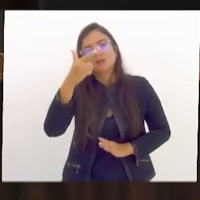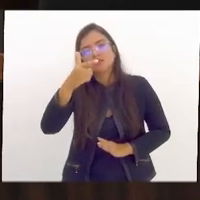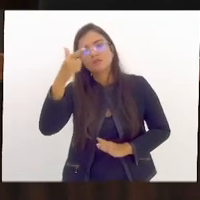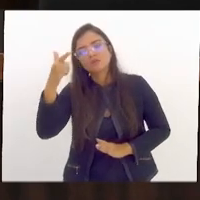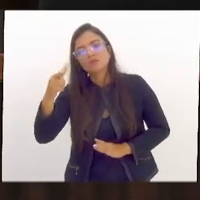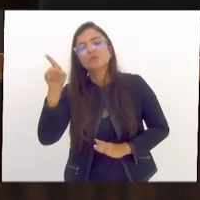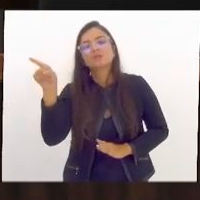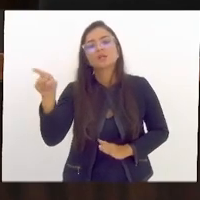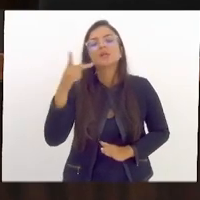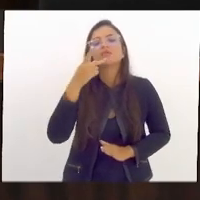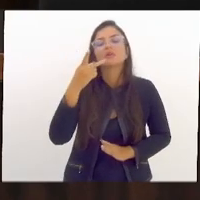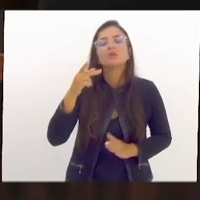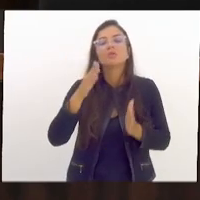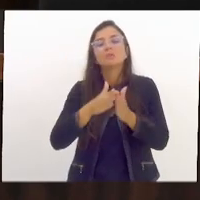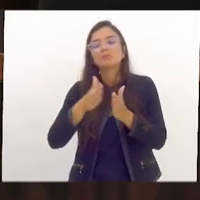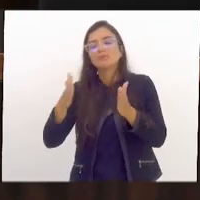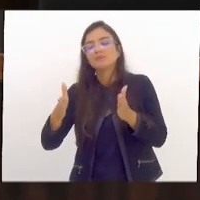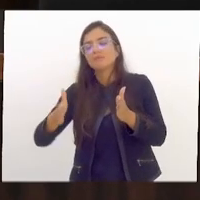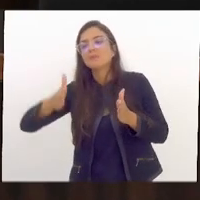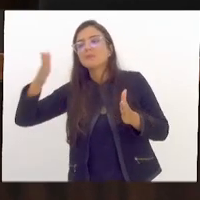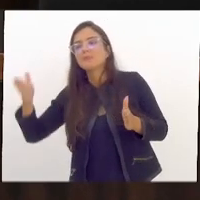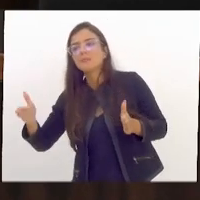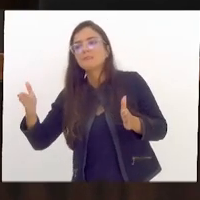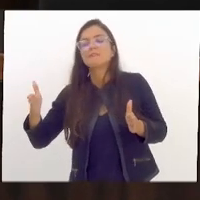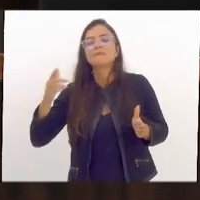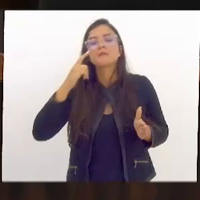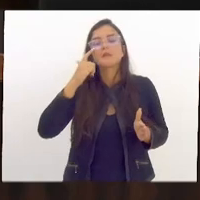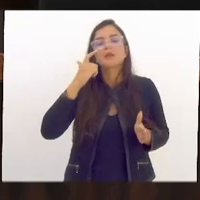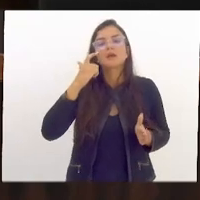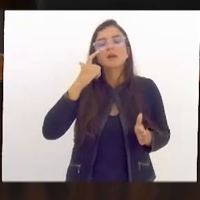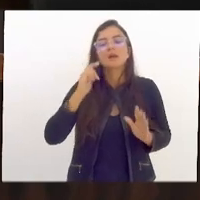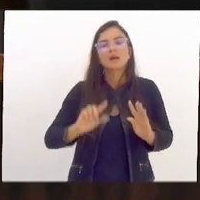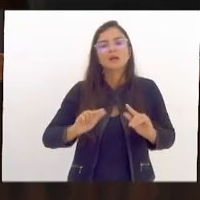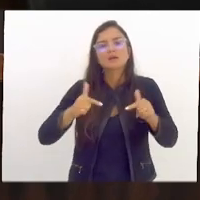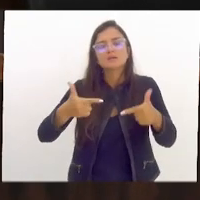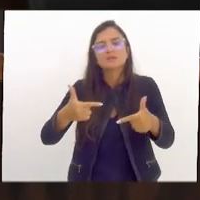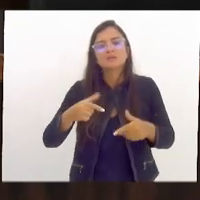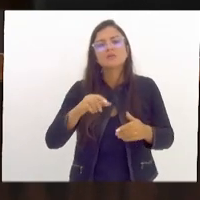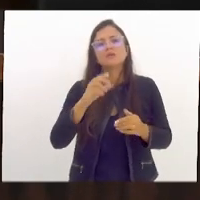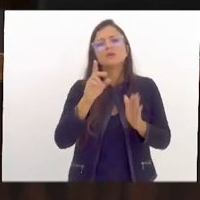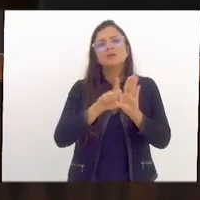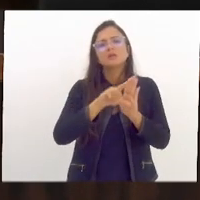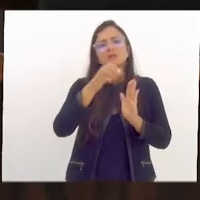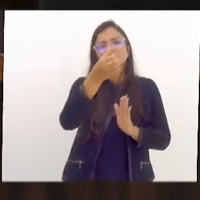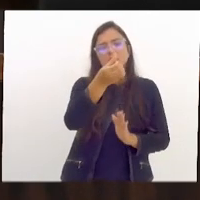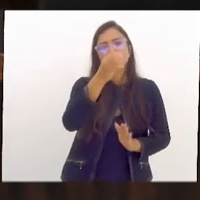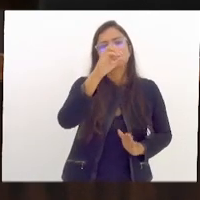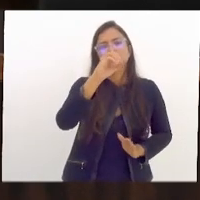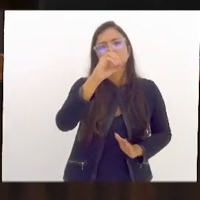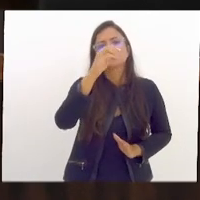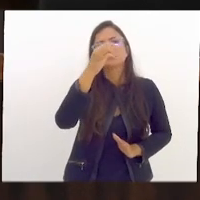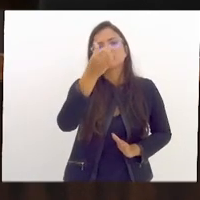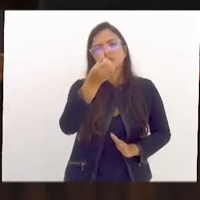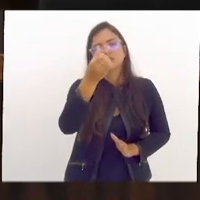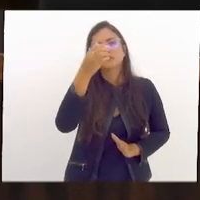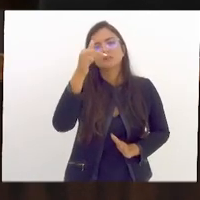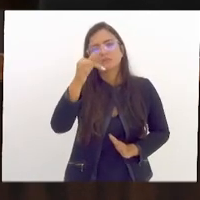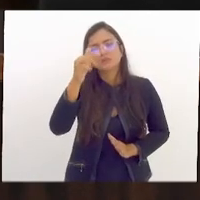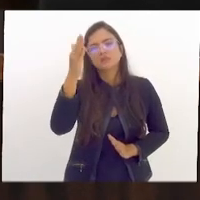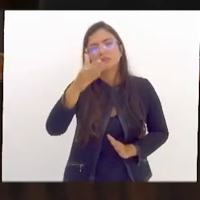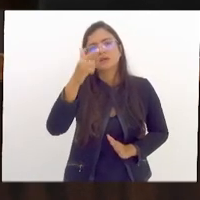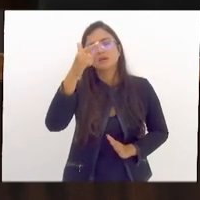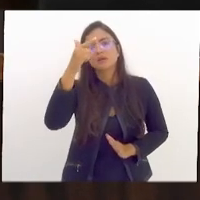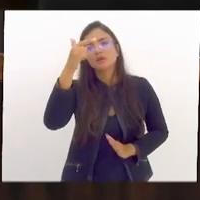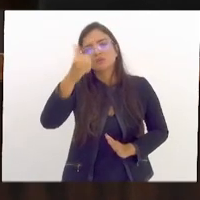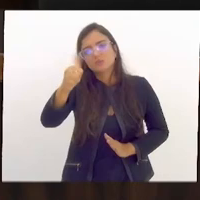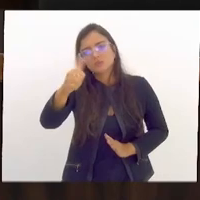vigência da ação afirmativa instituída pela Lei 6.067, de 25 de outubro de 2011,